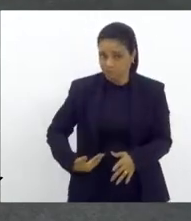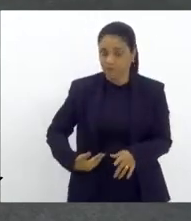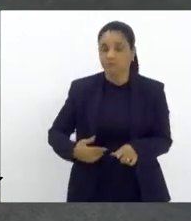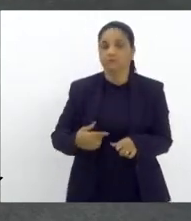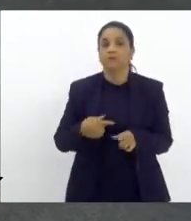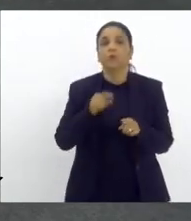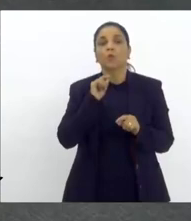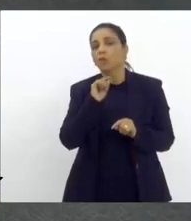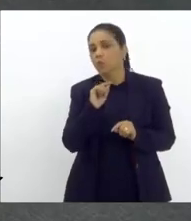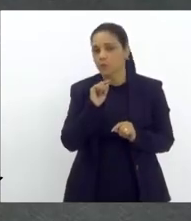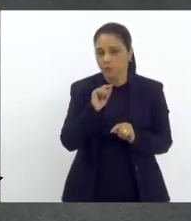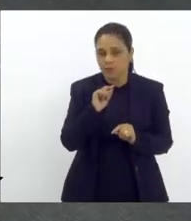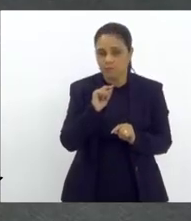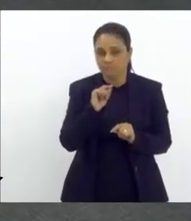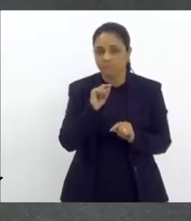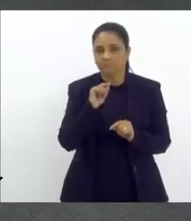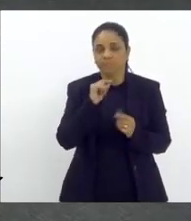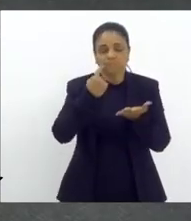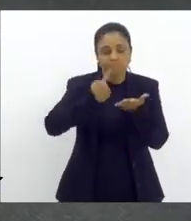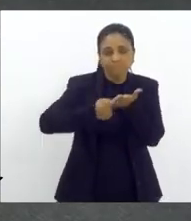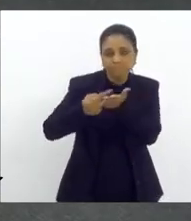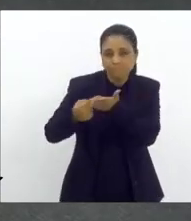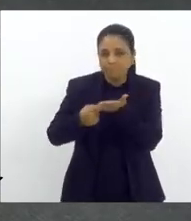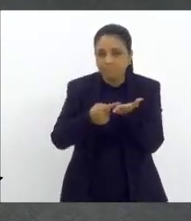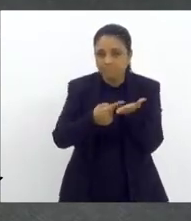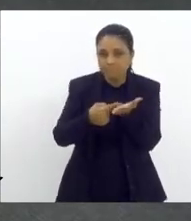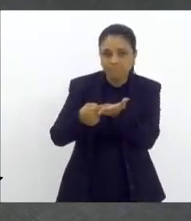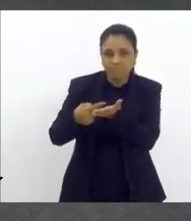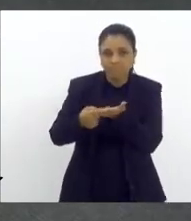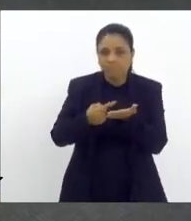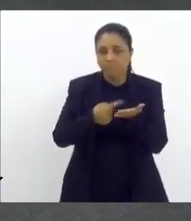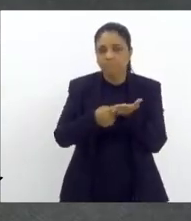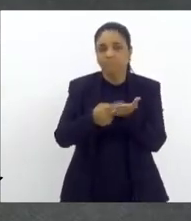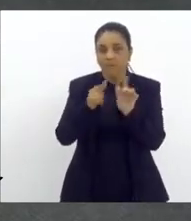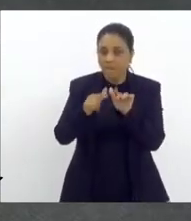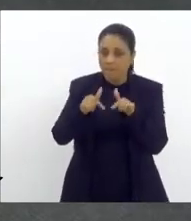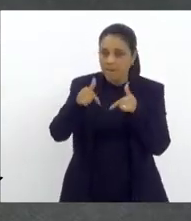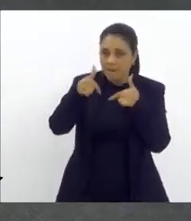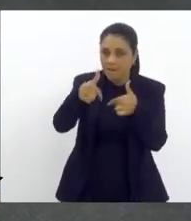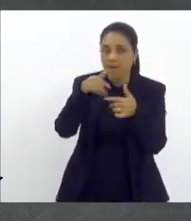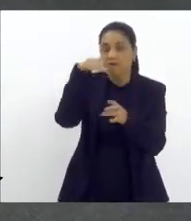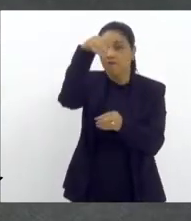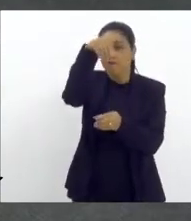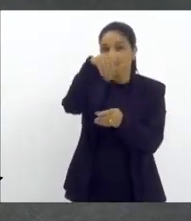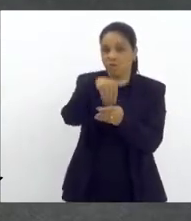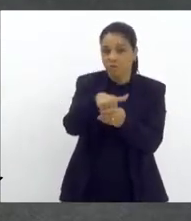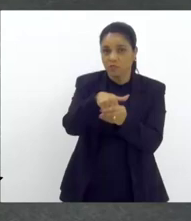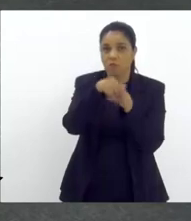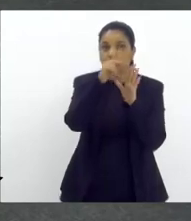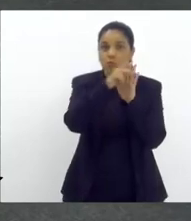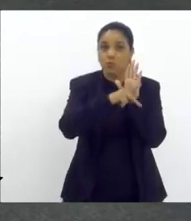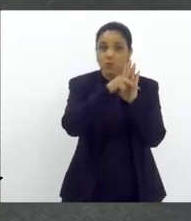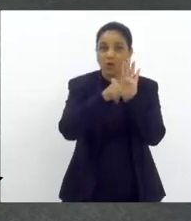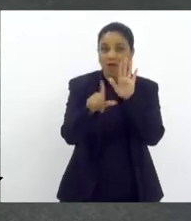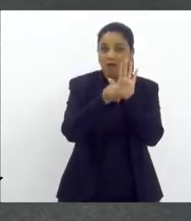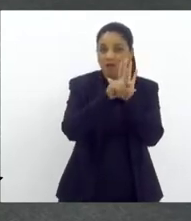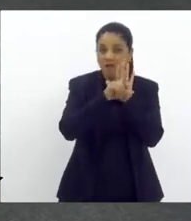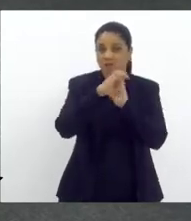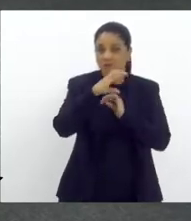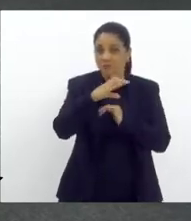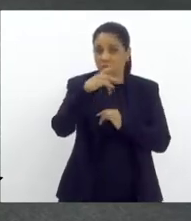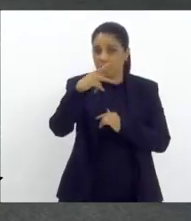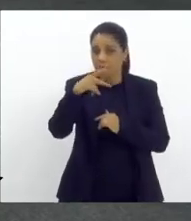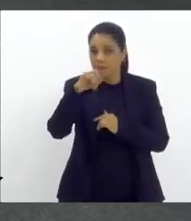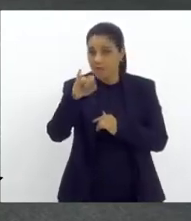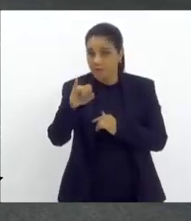que nós determinassemos aqui senhor presidente percussão e a votação do projeto de lei da CPI da